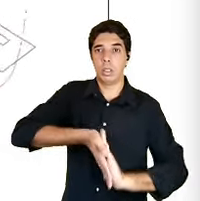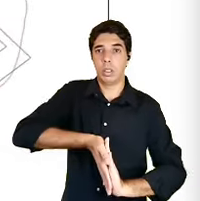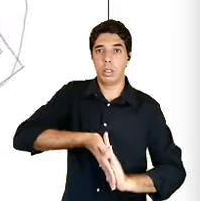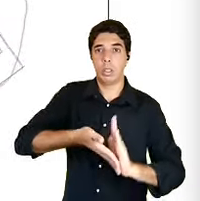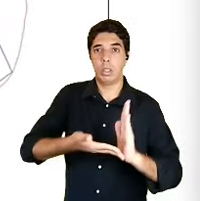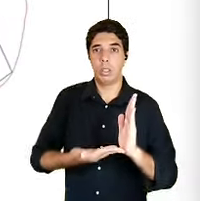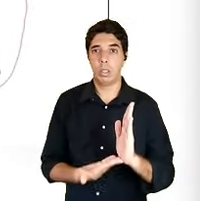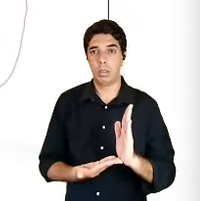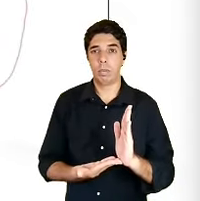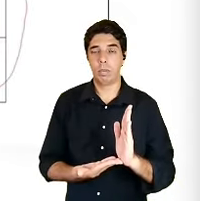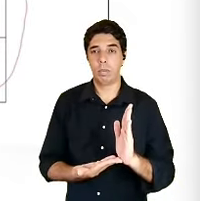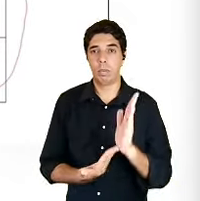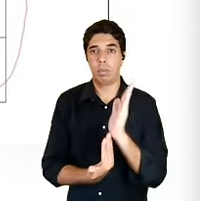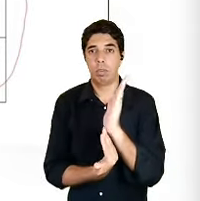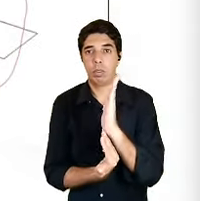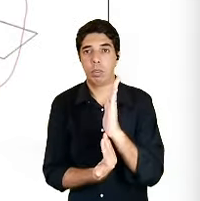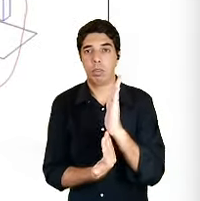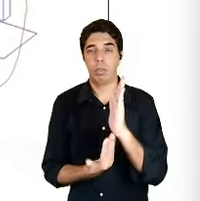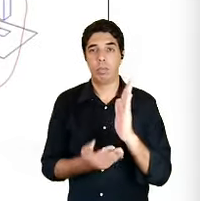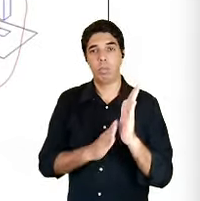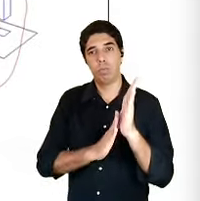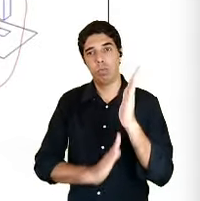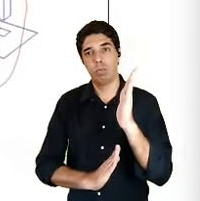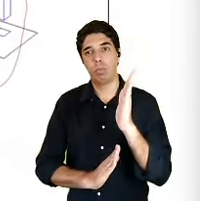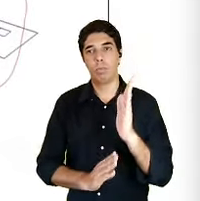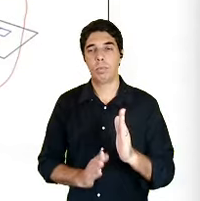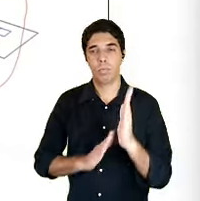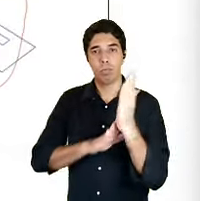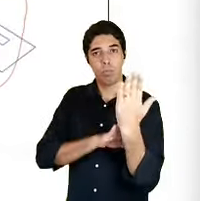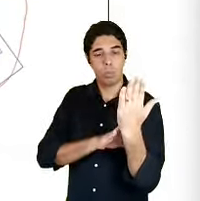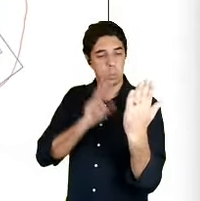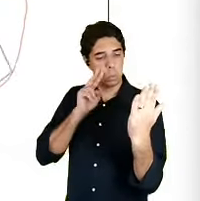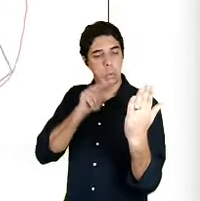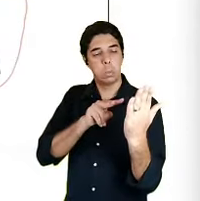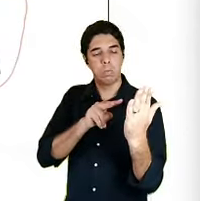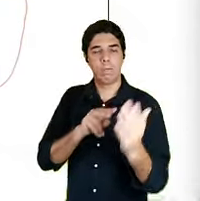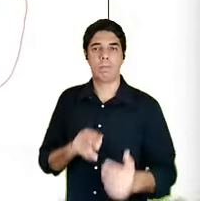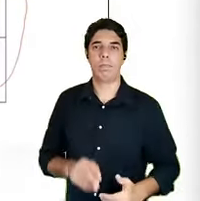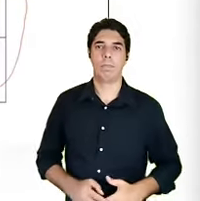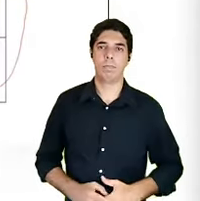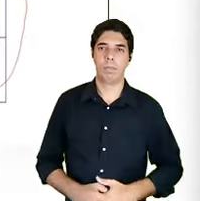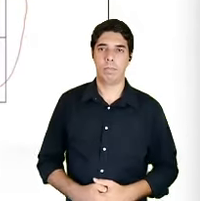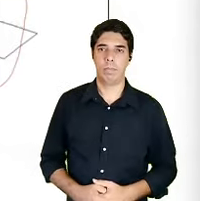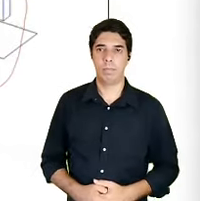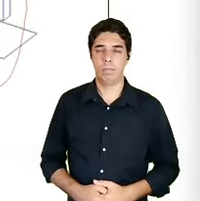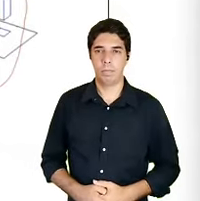essa animaçãozinha, do plano horizontal pelo plano vertical, seguindo